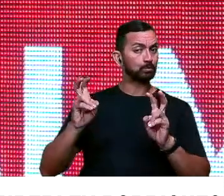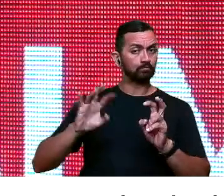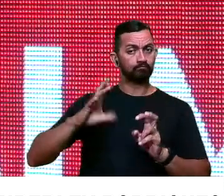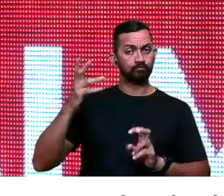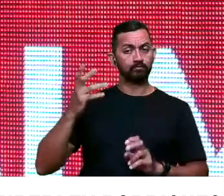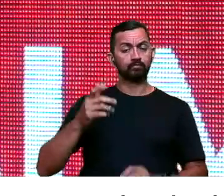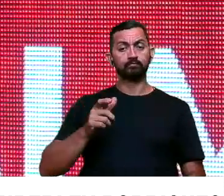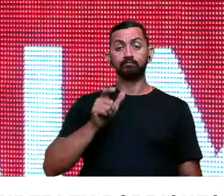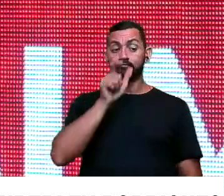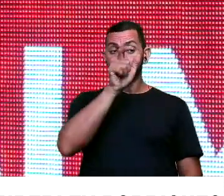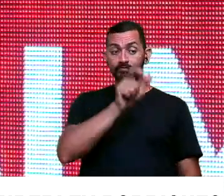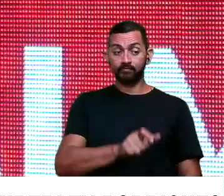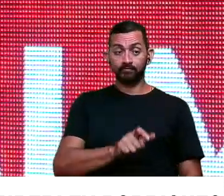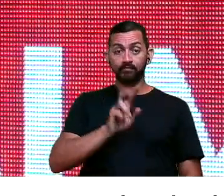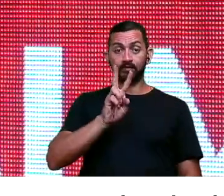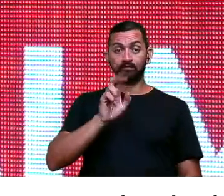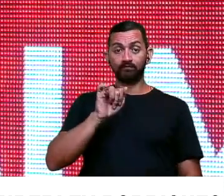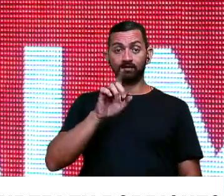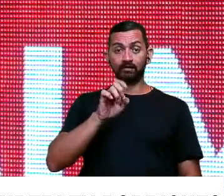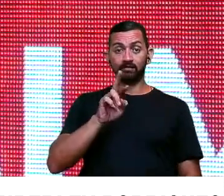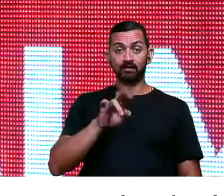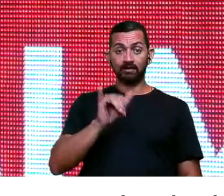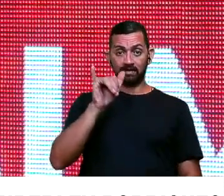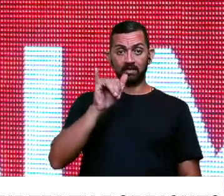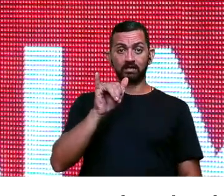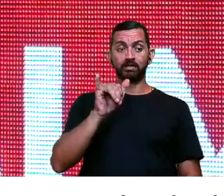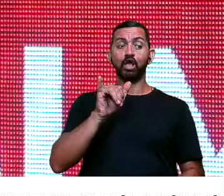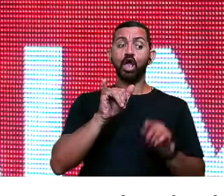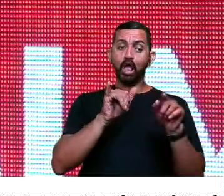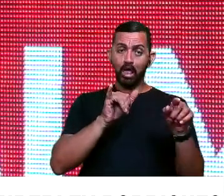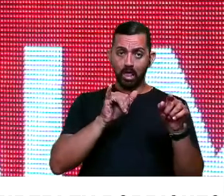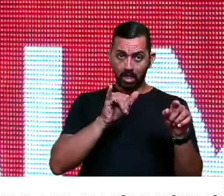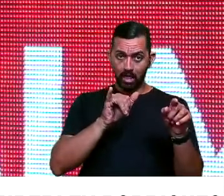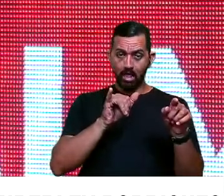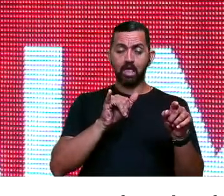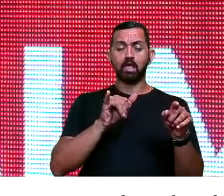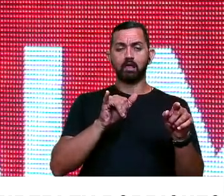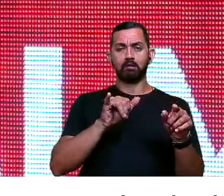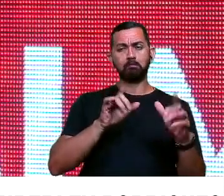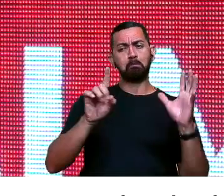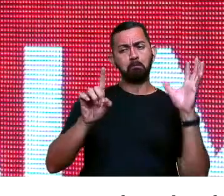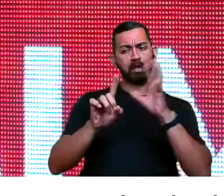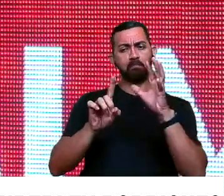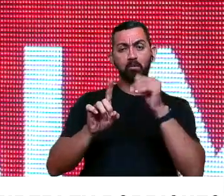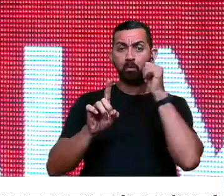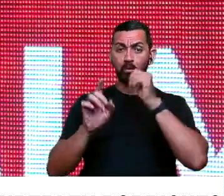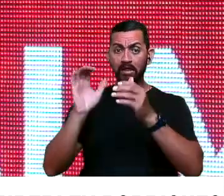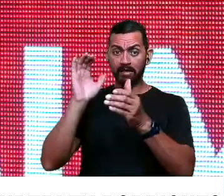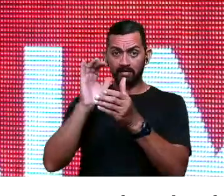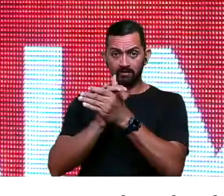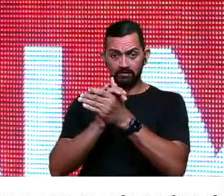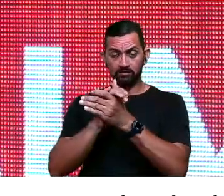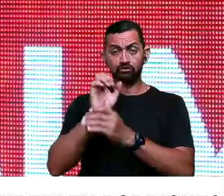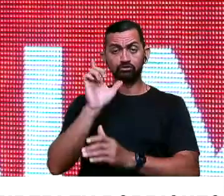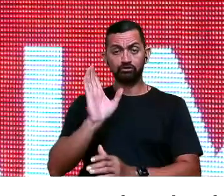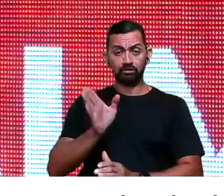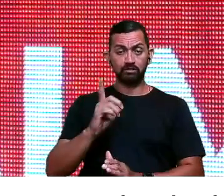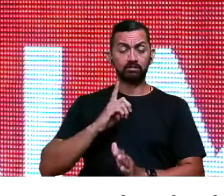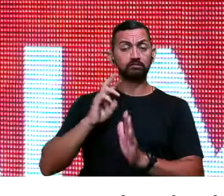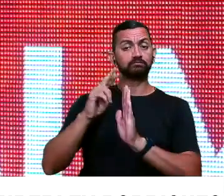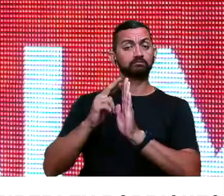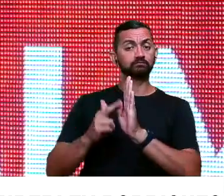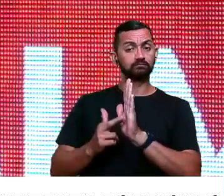desse caso, Vanderlei, ele agredia a esposa. É isso que diz o relatório da polícia, por